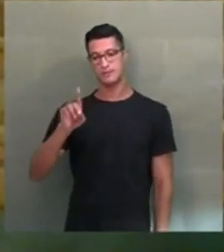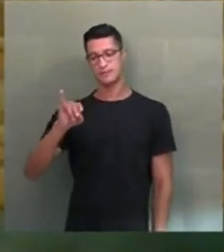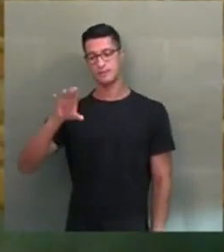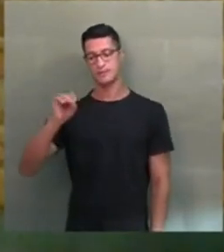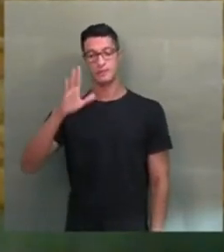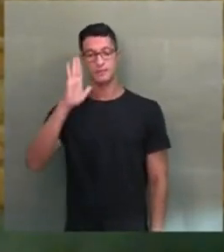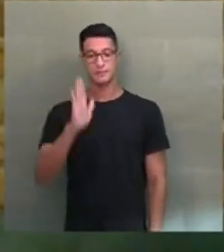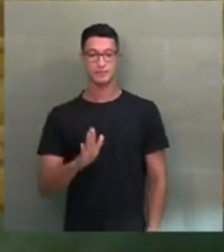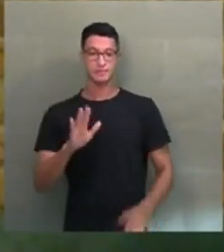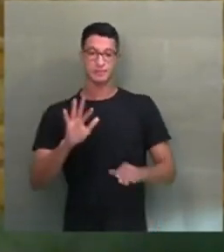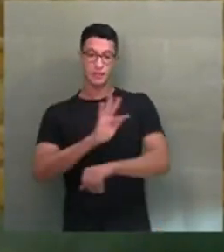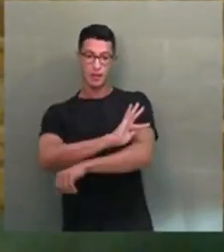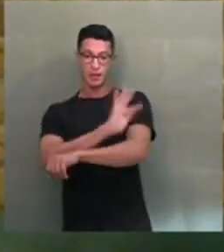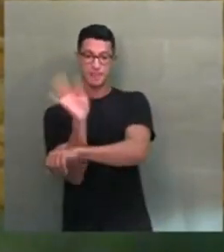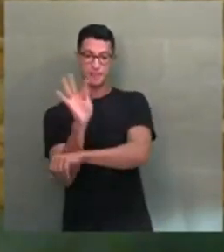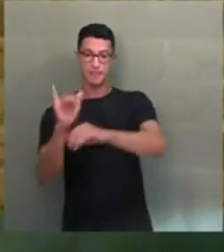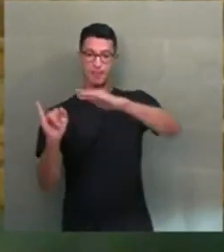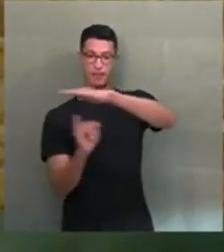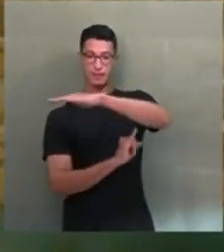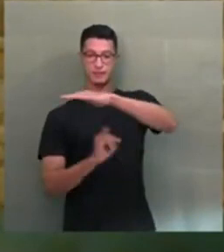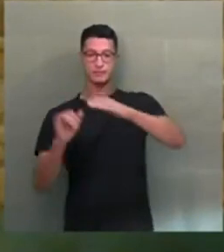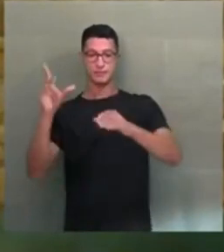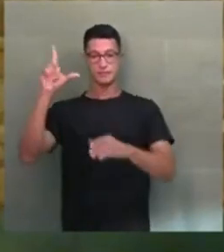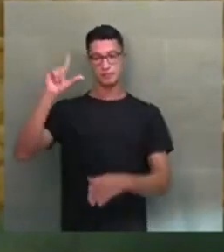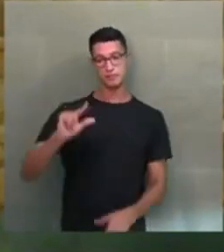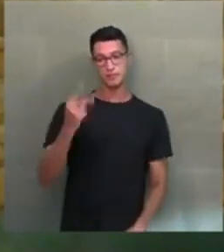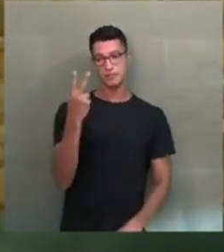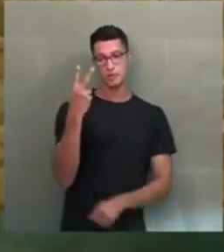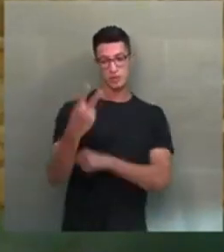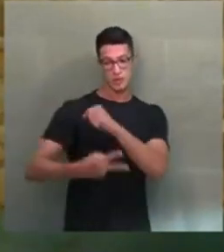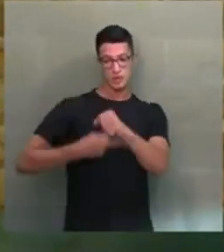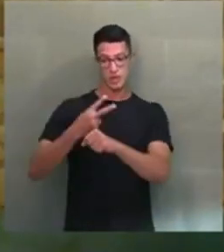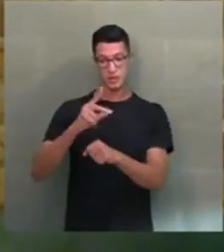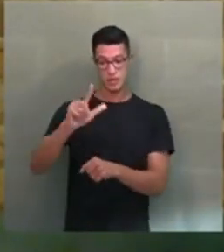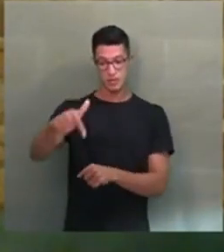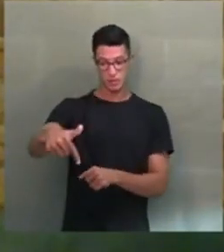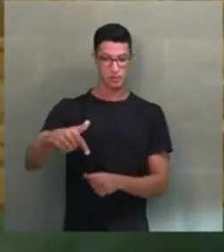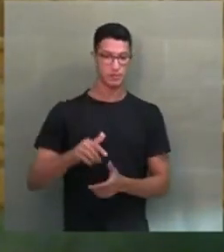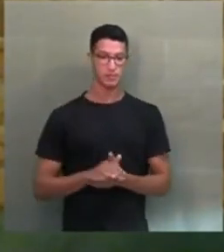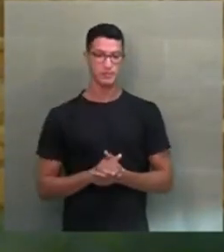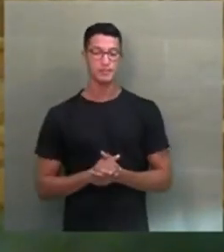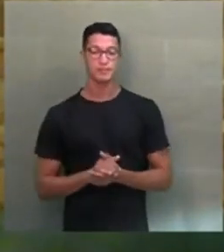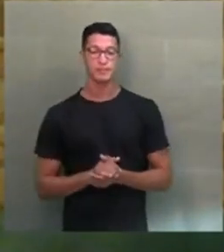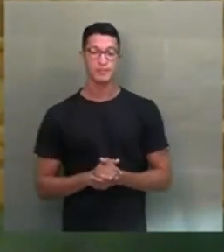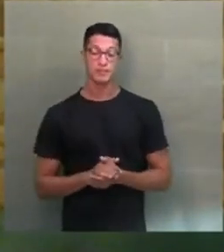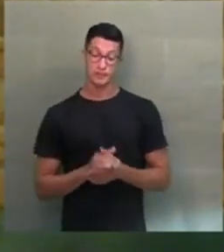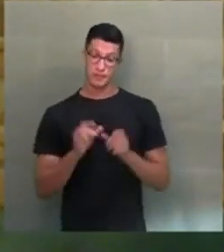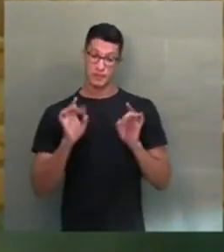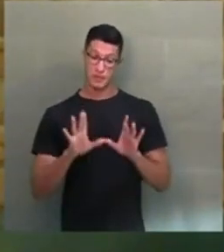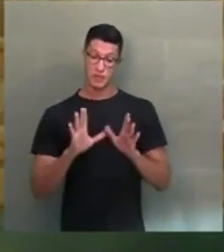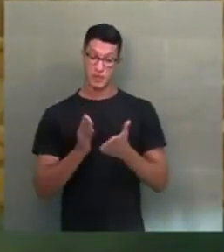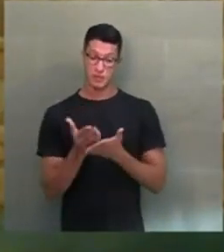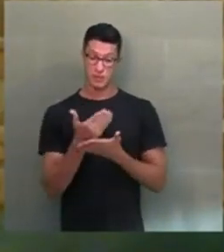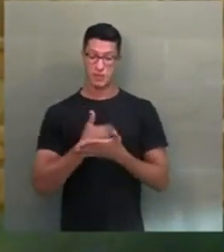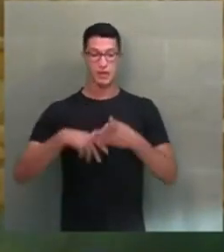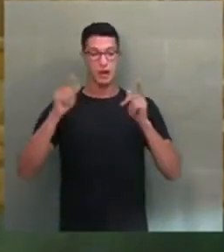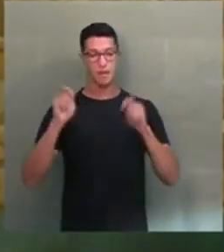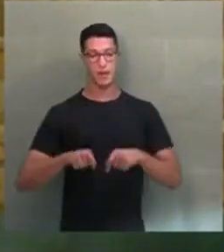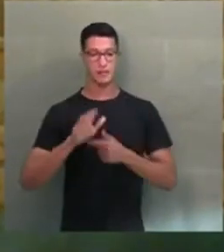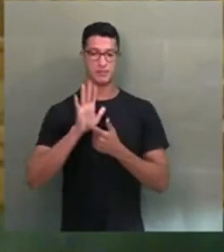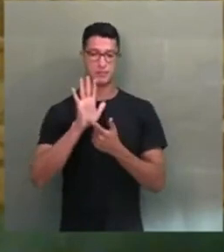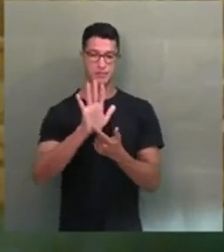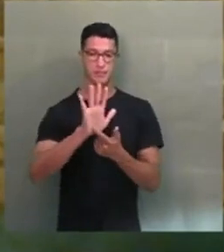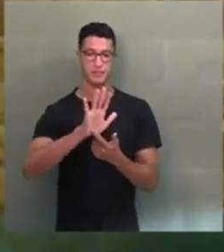estavam formalmente instituídas menos de 2 anos depois. Apenas esse dado é capaz de